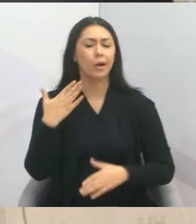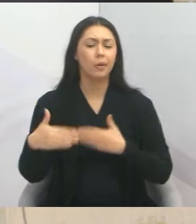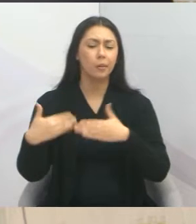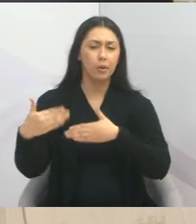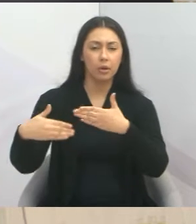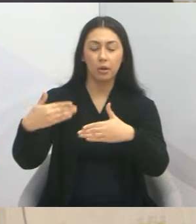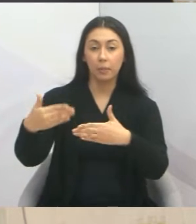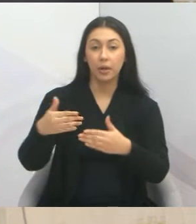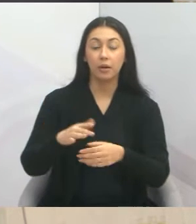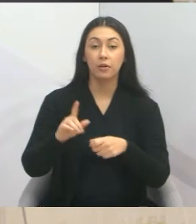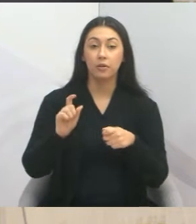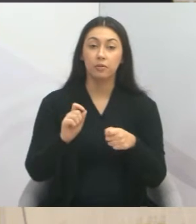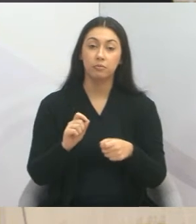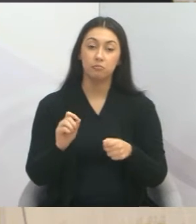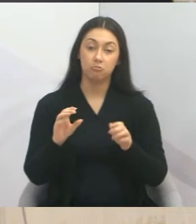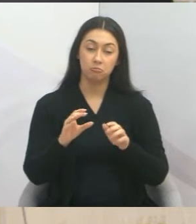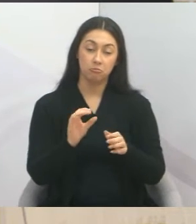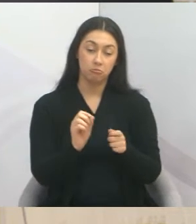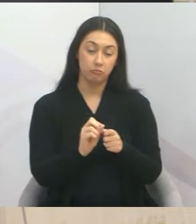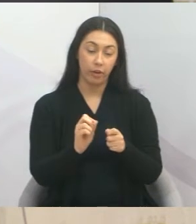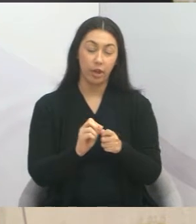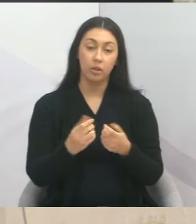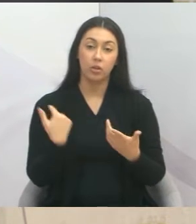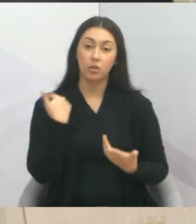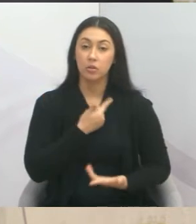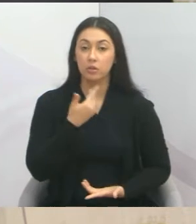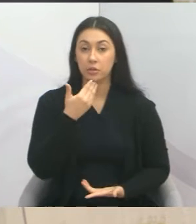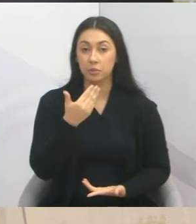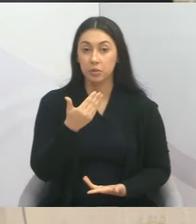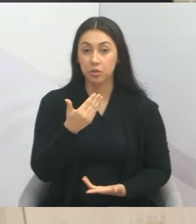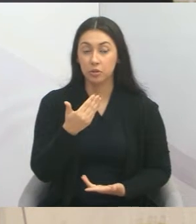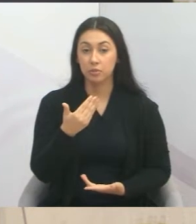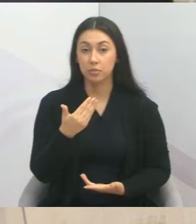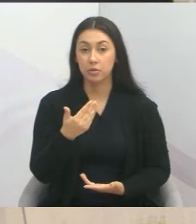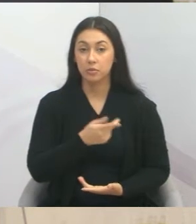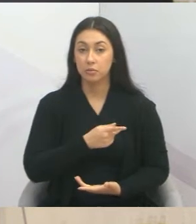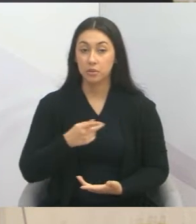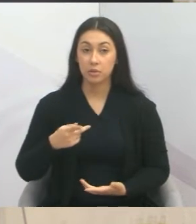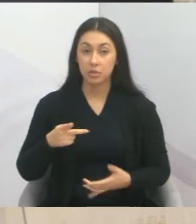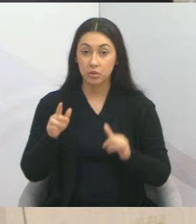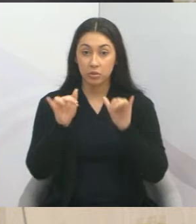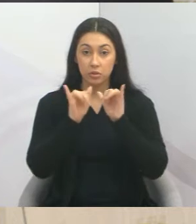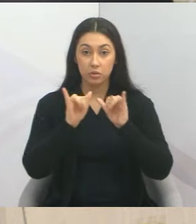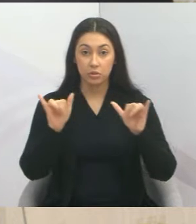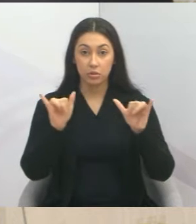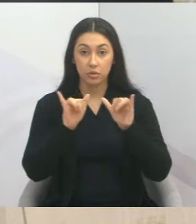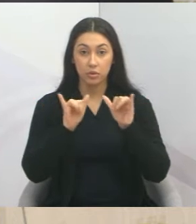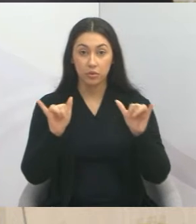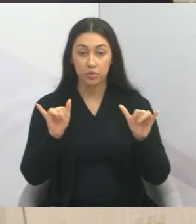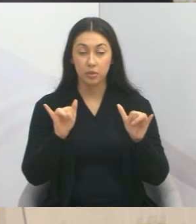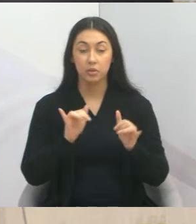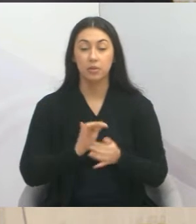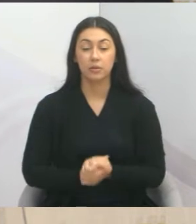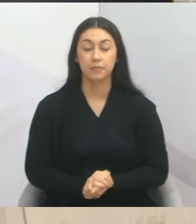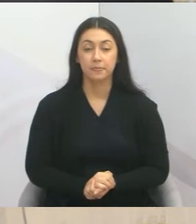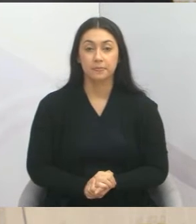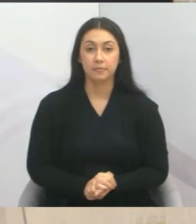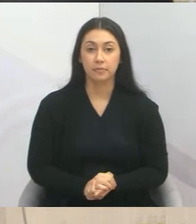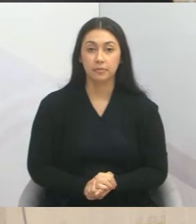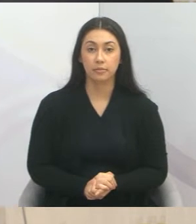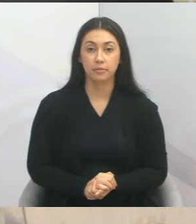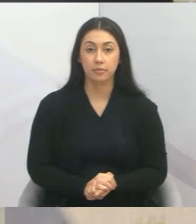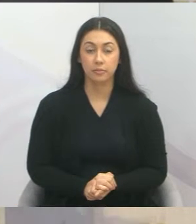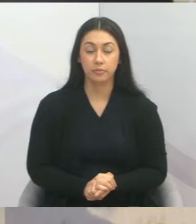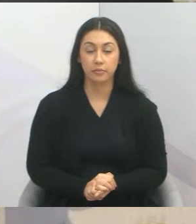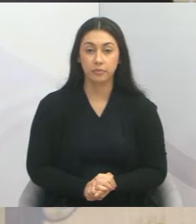sua administração feitas registro requeremos a presença casa que seja adotado as presenças habituais para